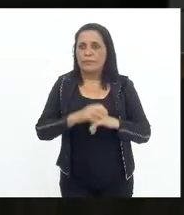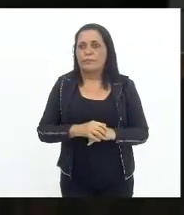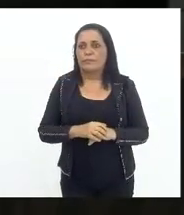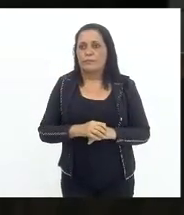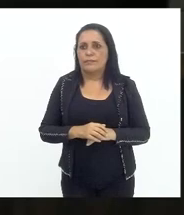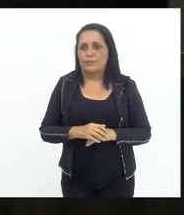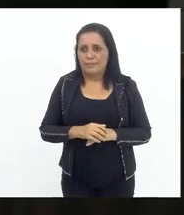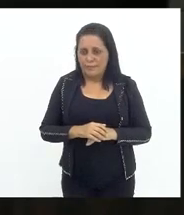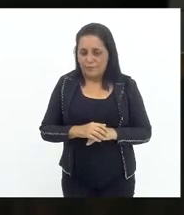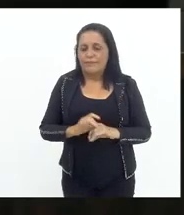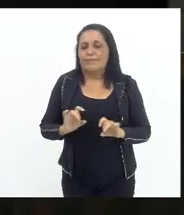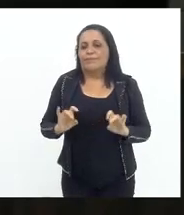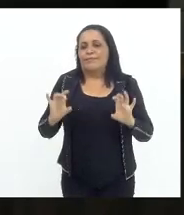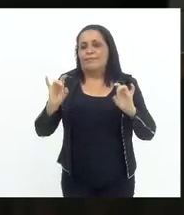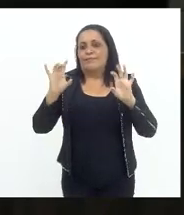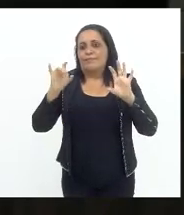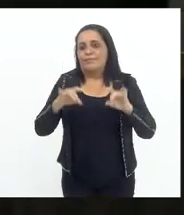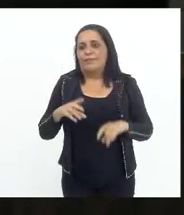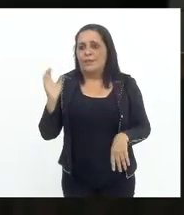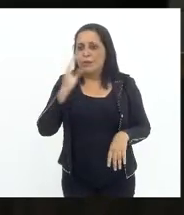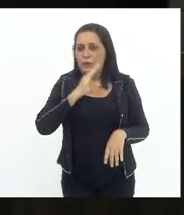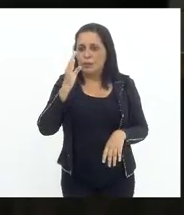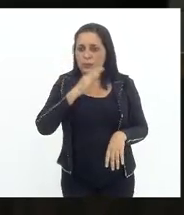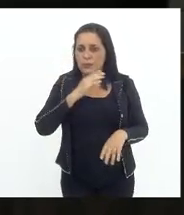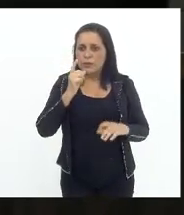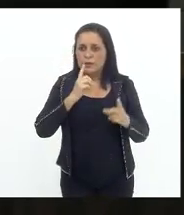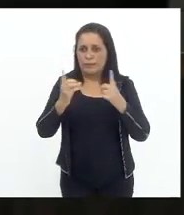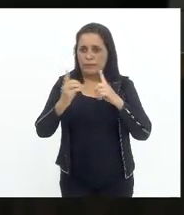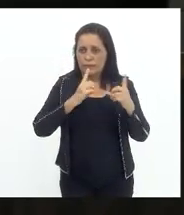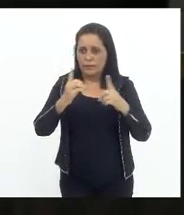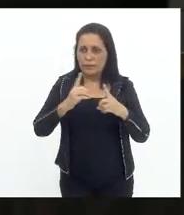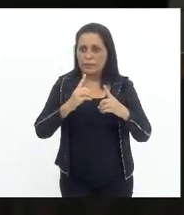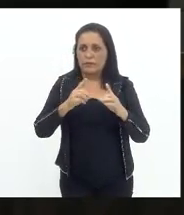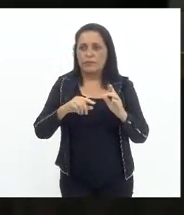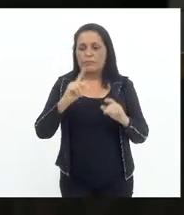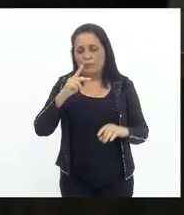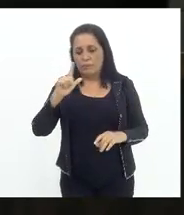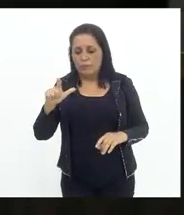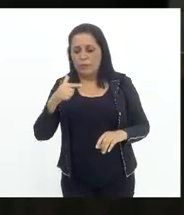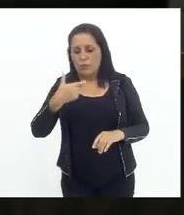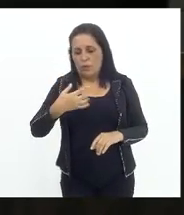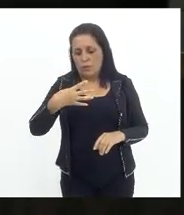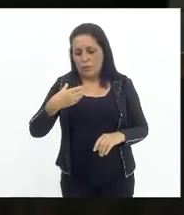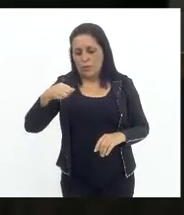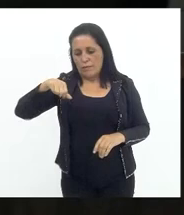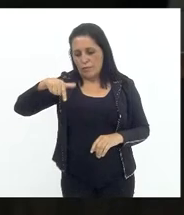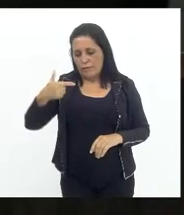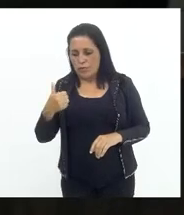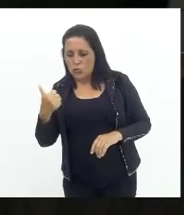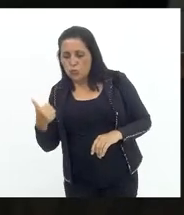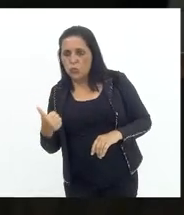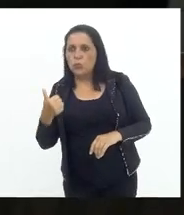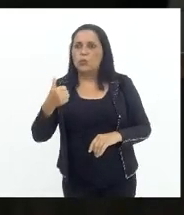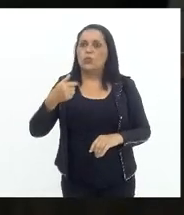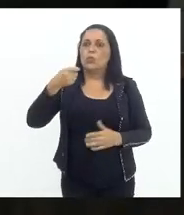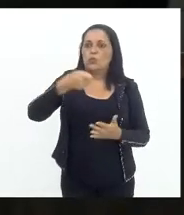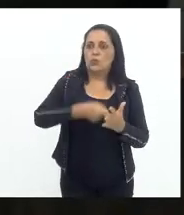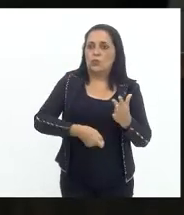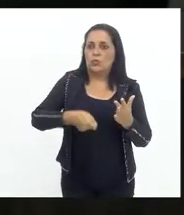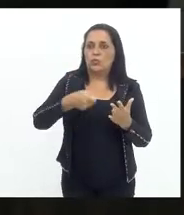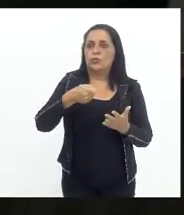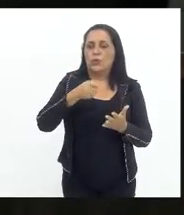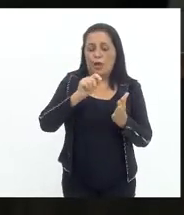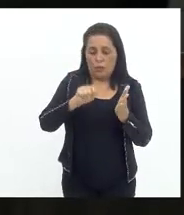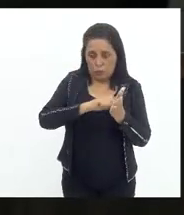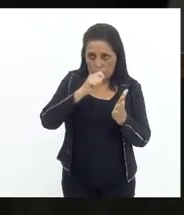extraordinária, logicamente, em regime de urgência e discussão, no projeto de lei 4698 de 21, de autoria dos deputados Luiz Paulo, Célia Jordão e